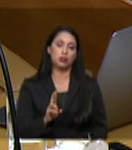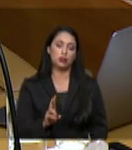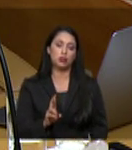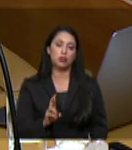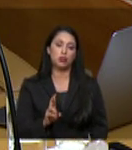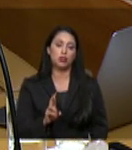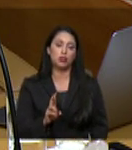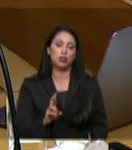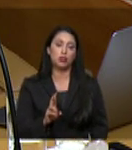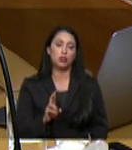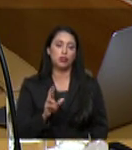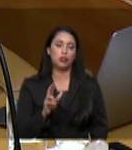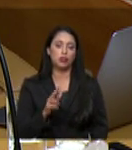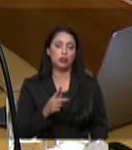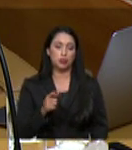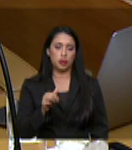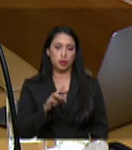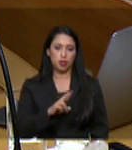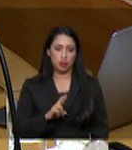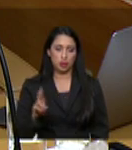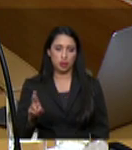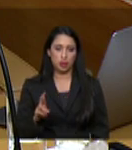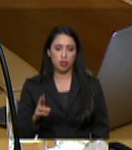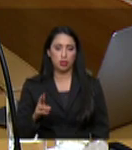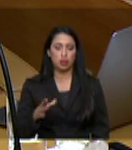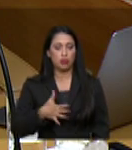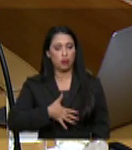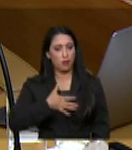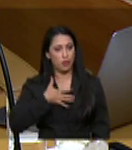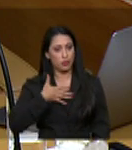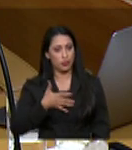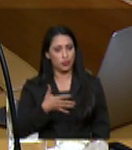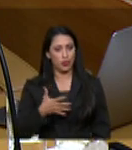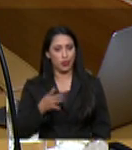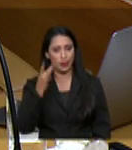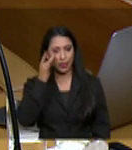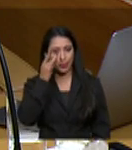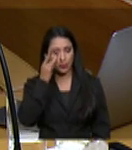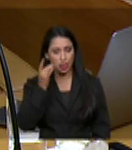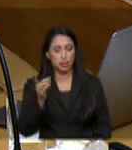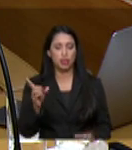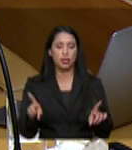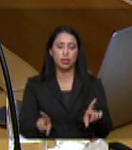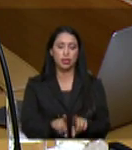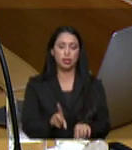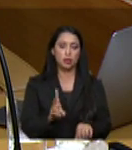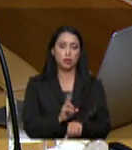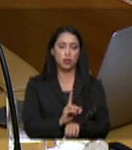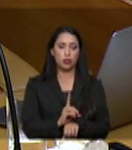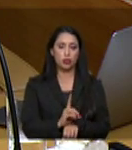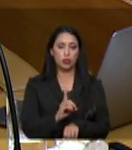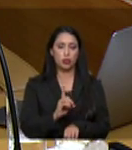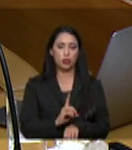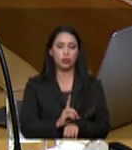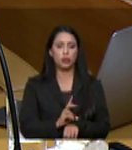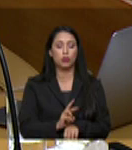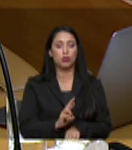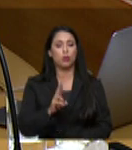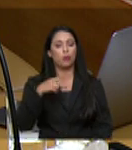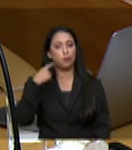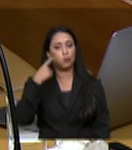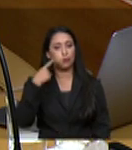que nos honraram com sua presença hoje aqui no tribunal e cumprimento o tipo Dr Paulo César Rodrigues de